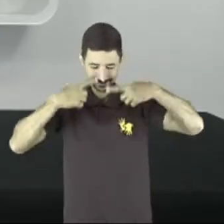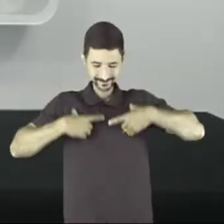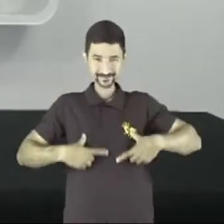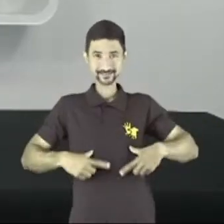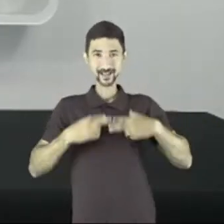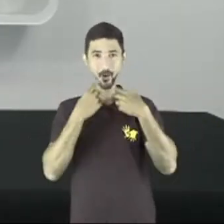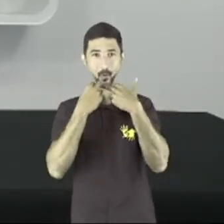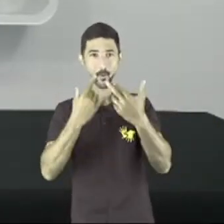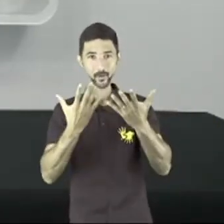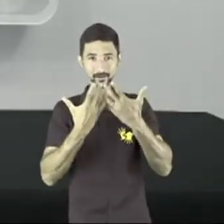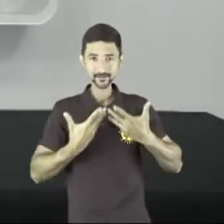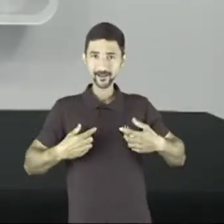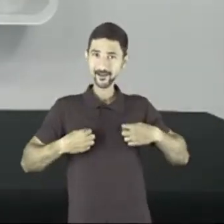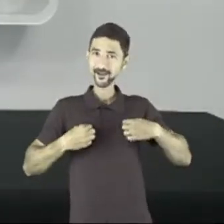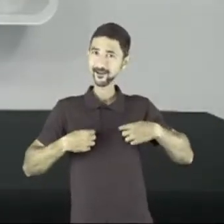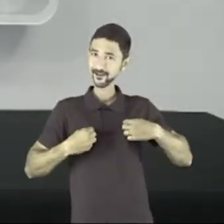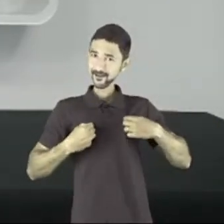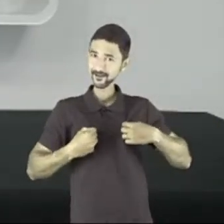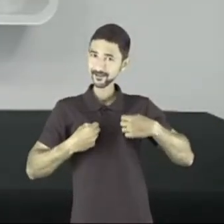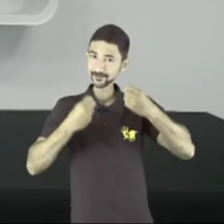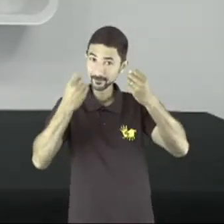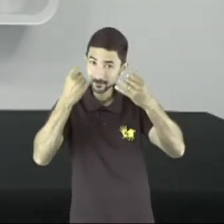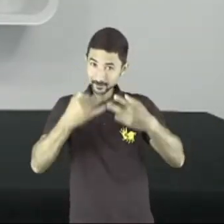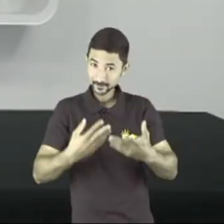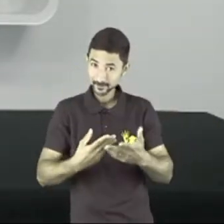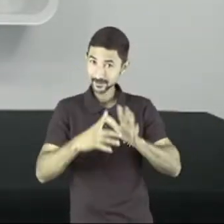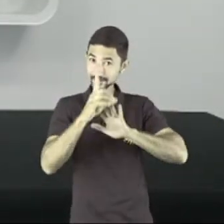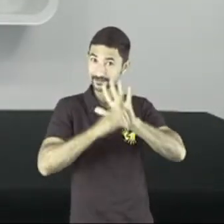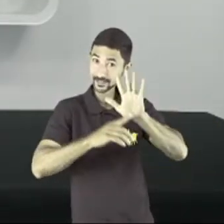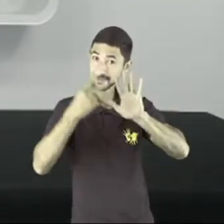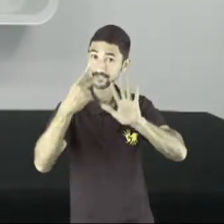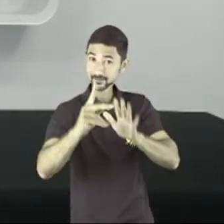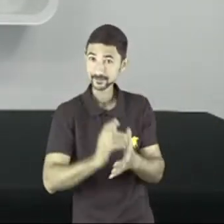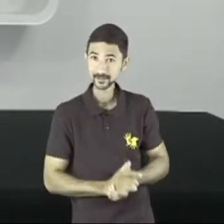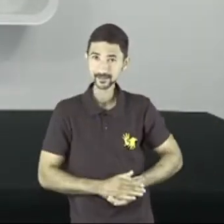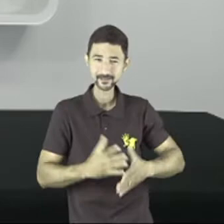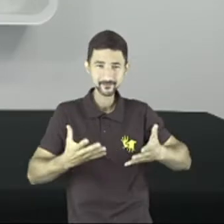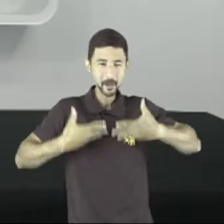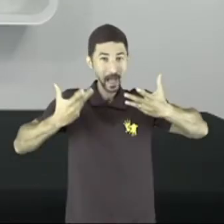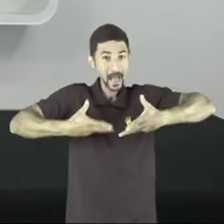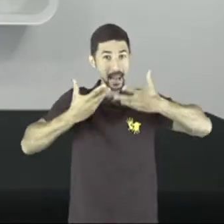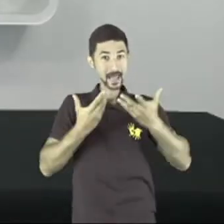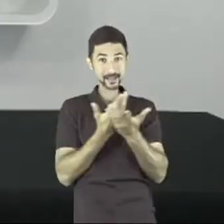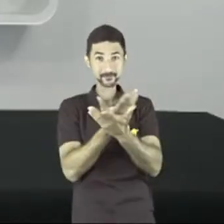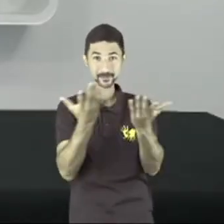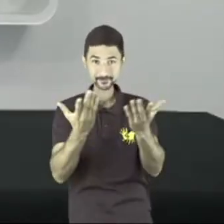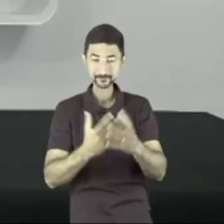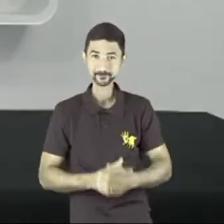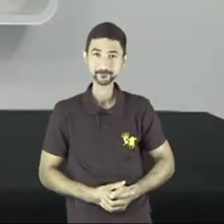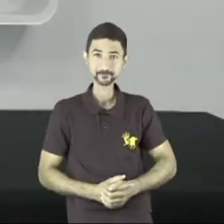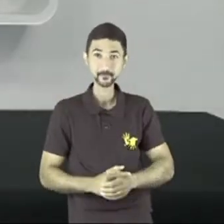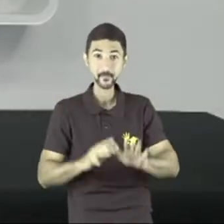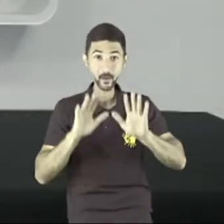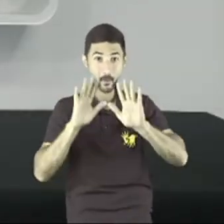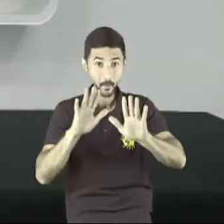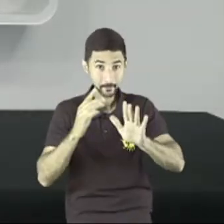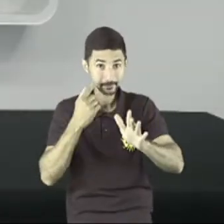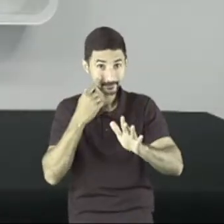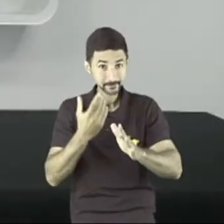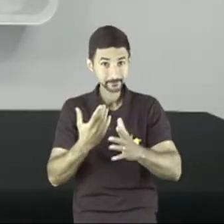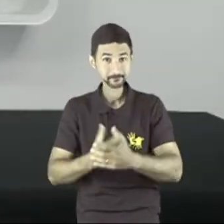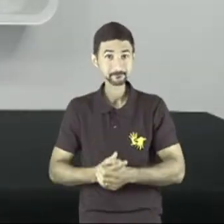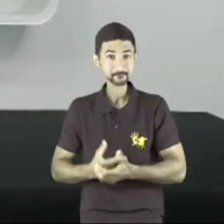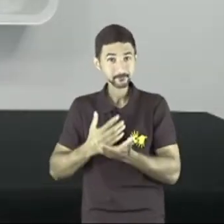toda colorida? Porque nós vamos falar sobre os direitos de vocês. E aí eu quis vir bem alegre para vocês. Mas então,